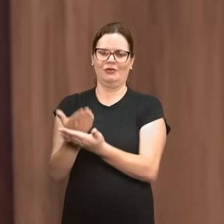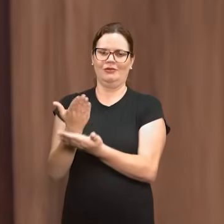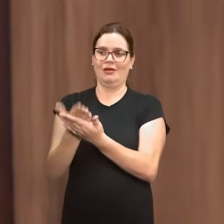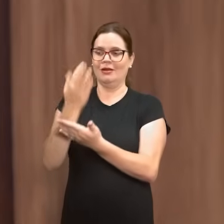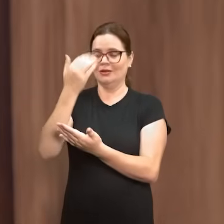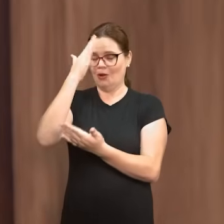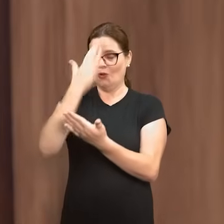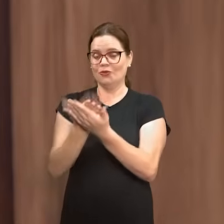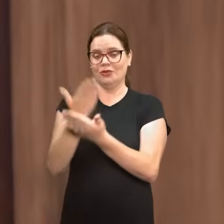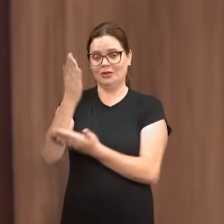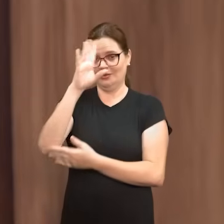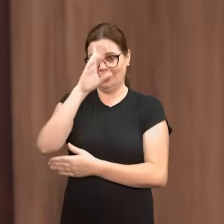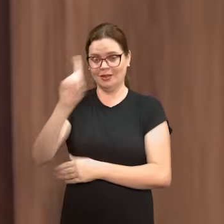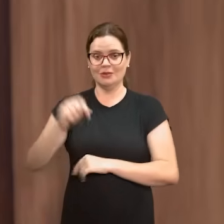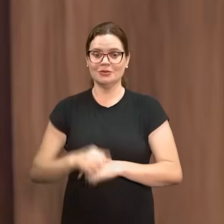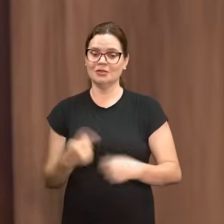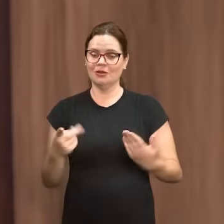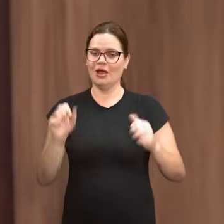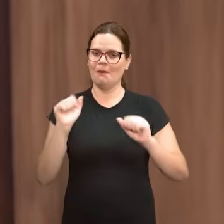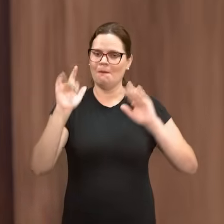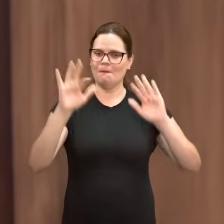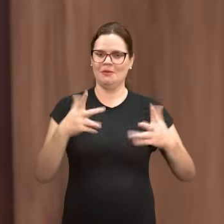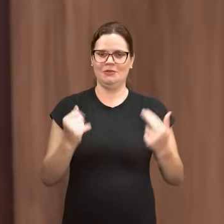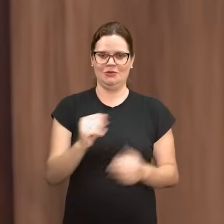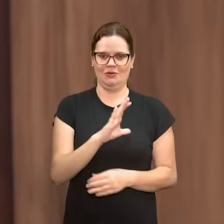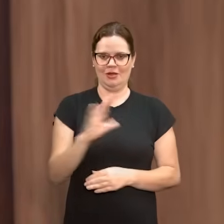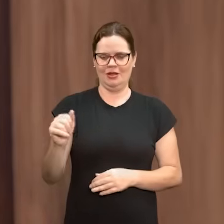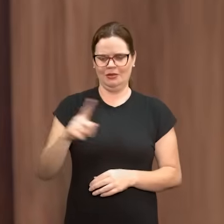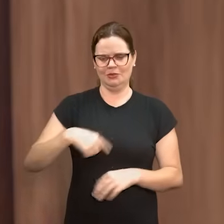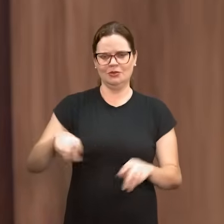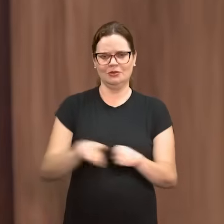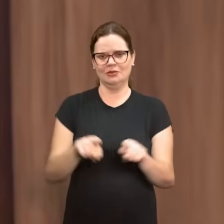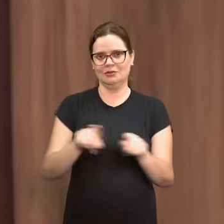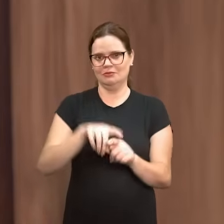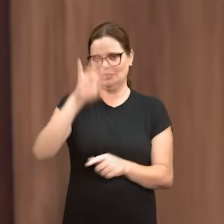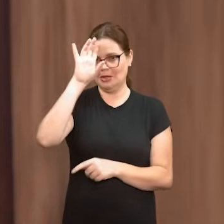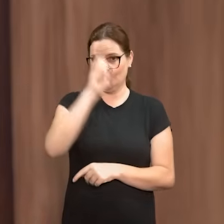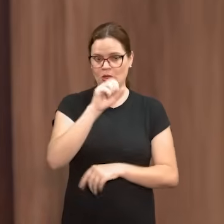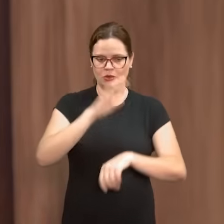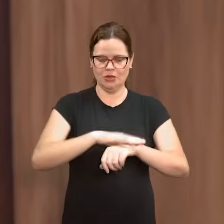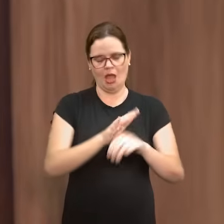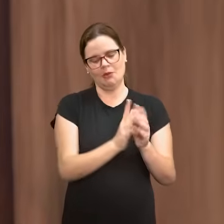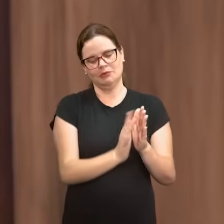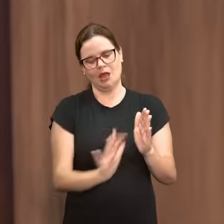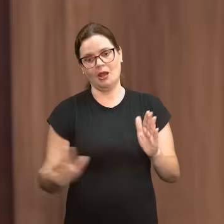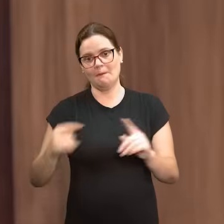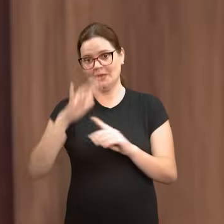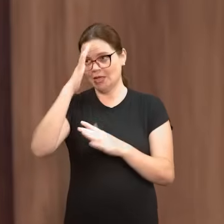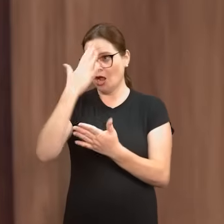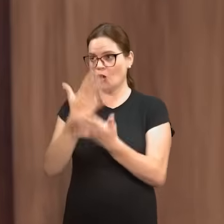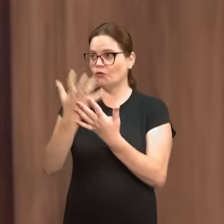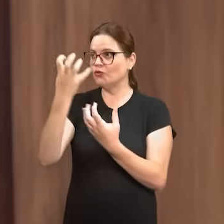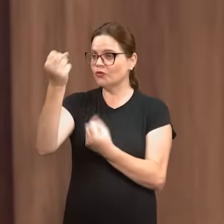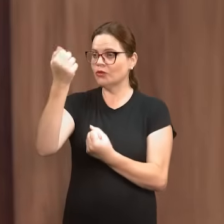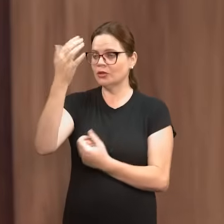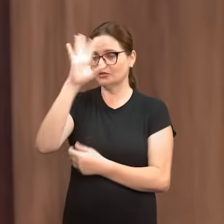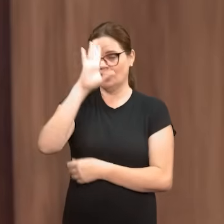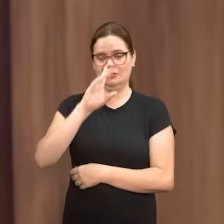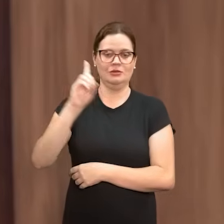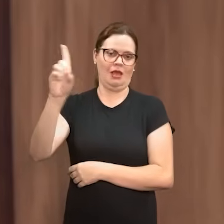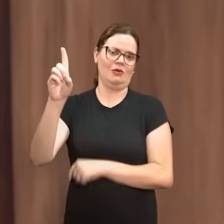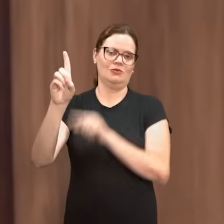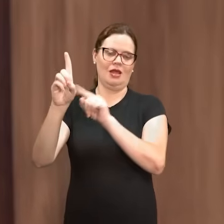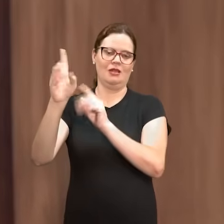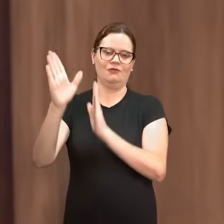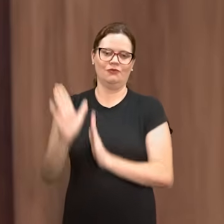que Calebe manifestou aqui e fica aqui para nós como ensino. O tempo pode passar, mas a nossa confiança está em Deus, está posta em Deus. Ele é